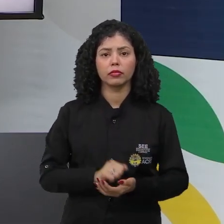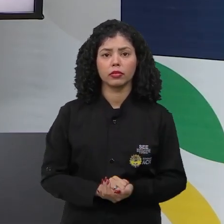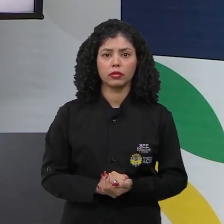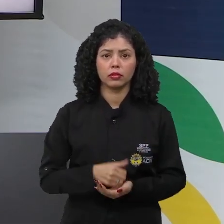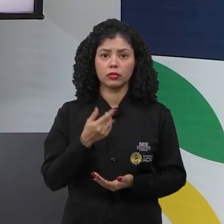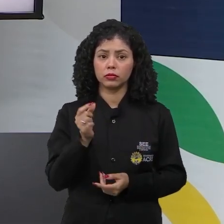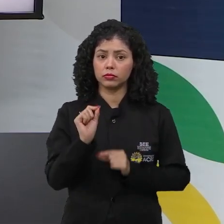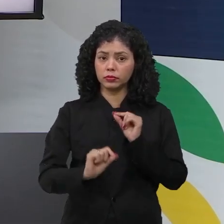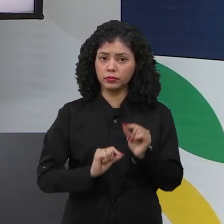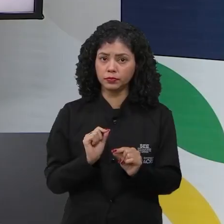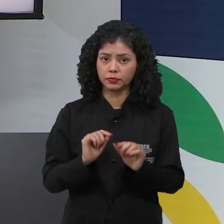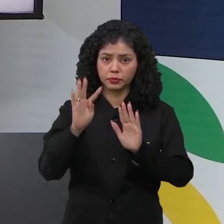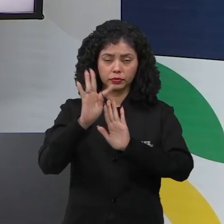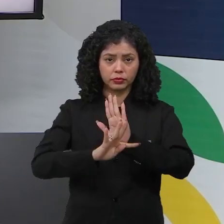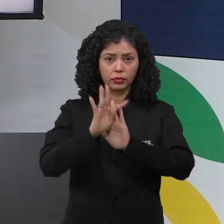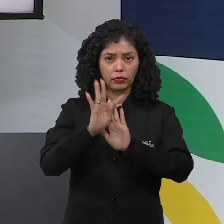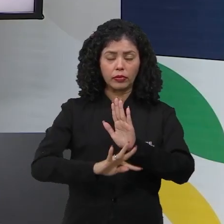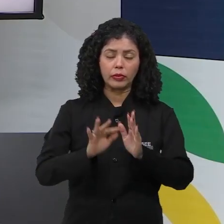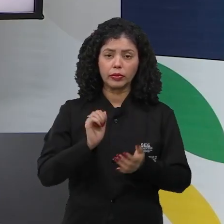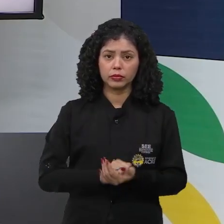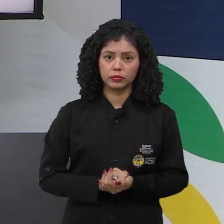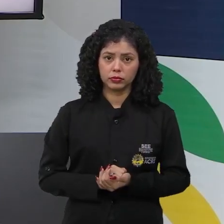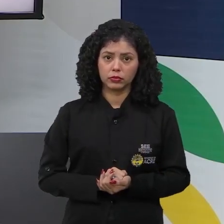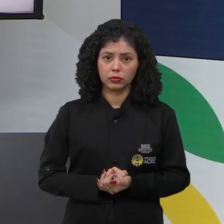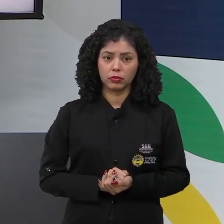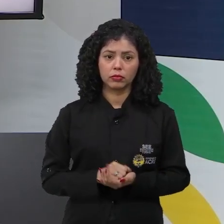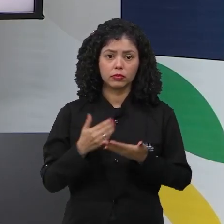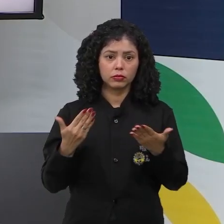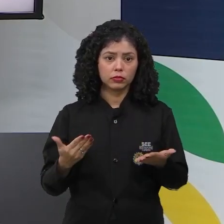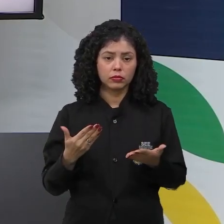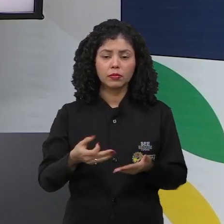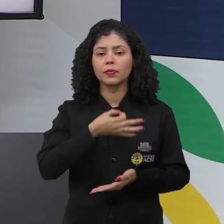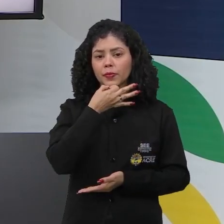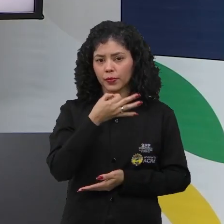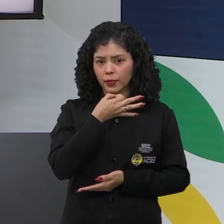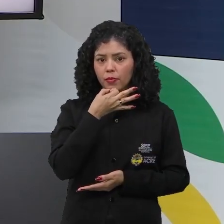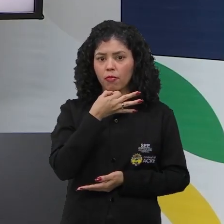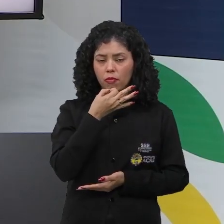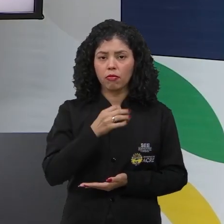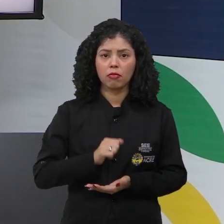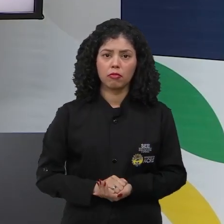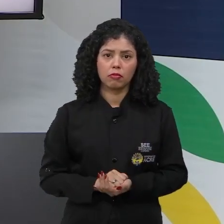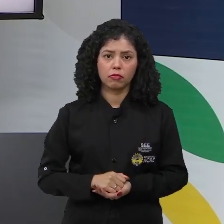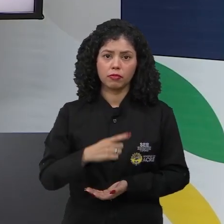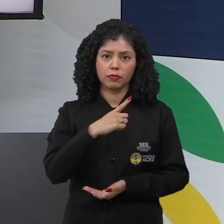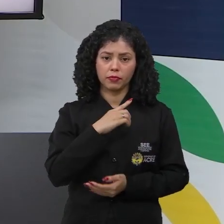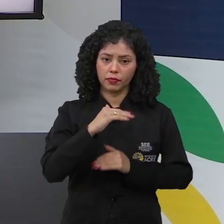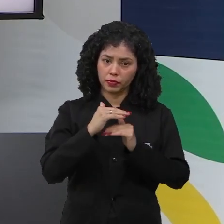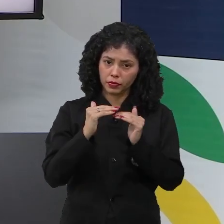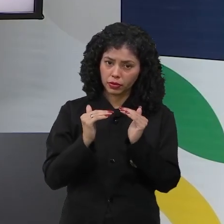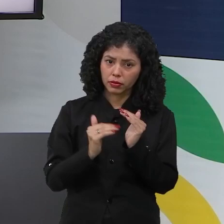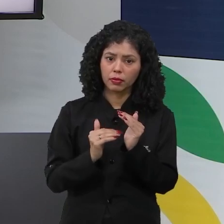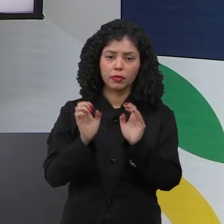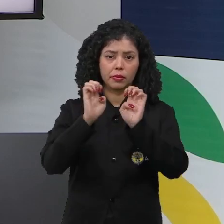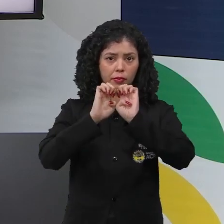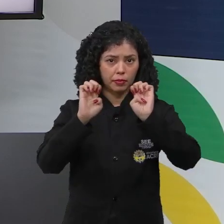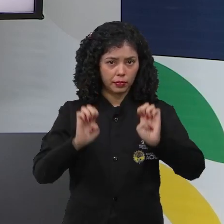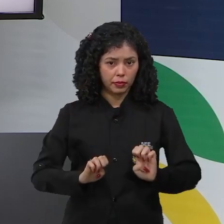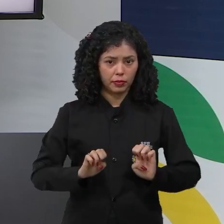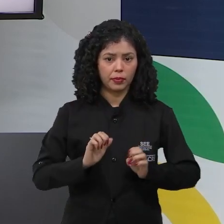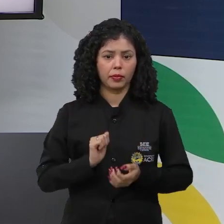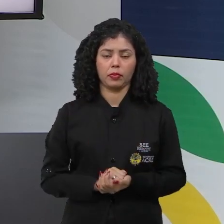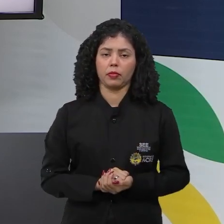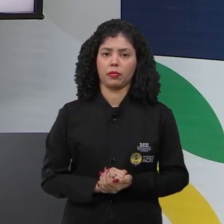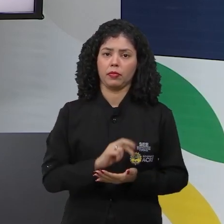redação é o quê? Um texto dissertativo, argumentativo. Tem toda uma estrutura.